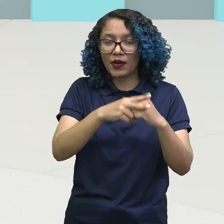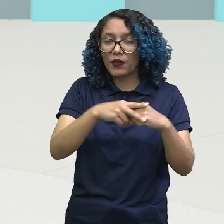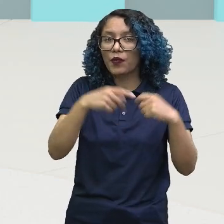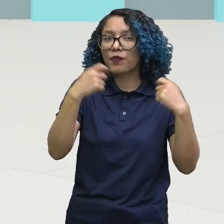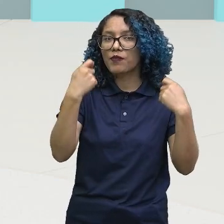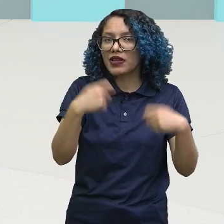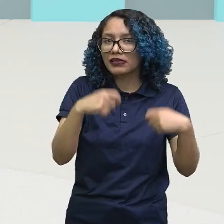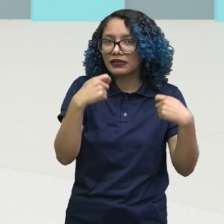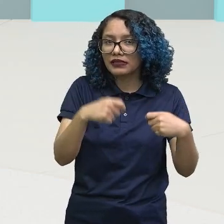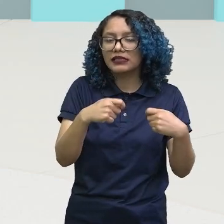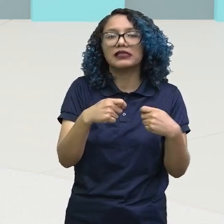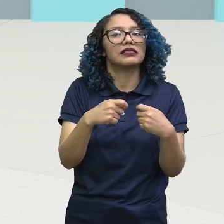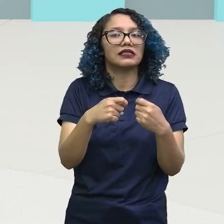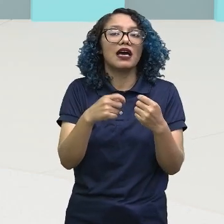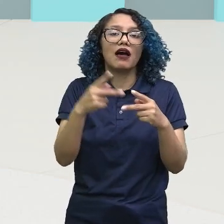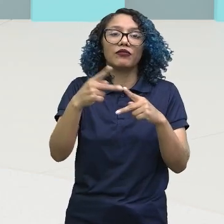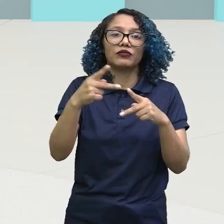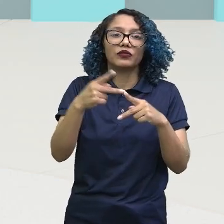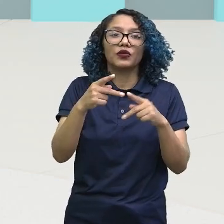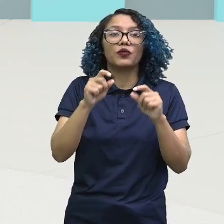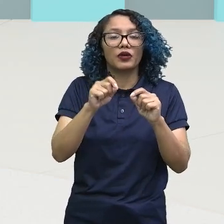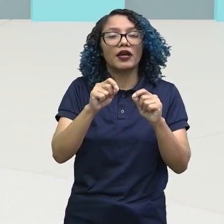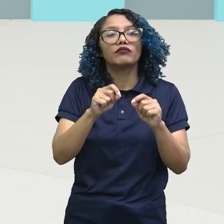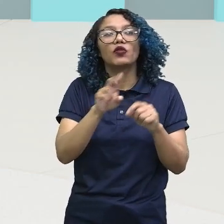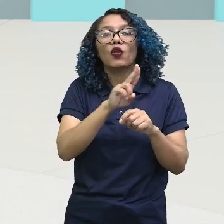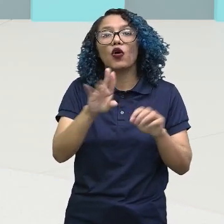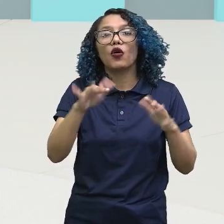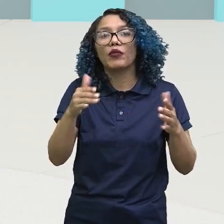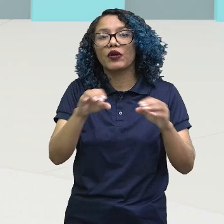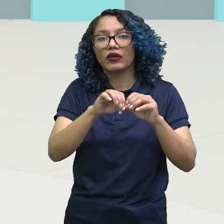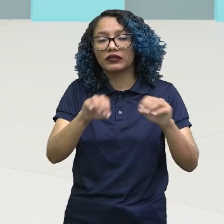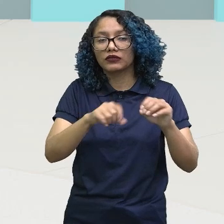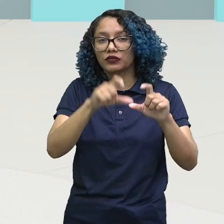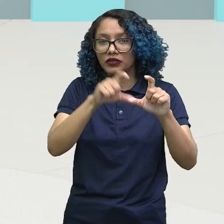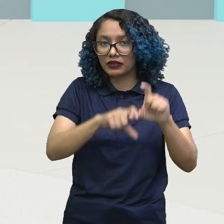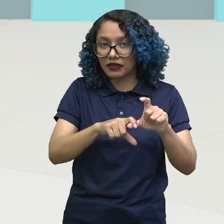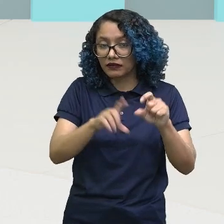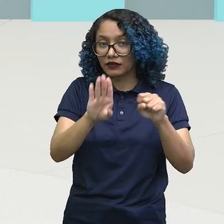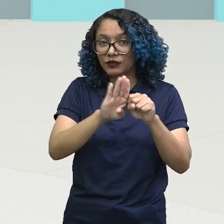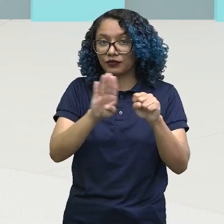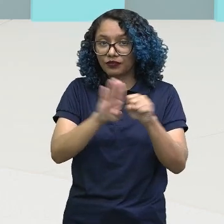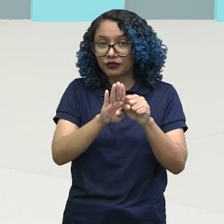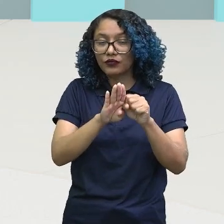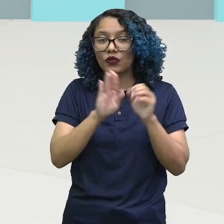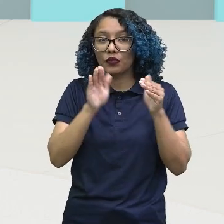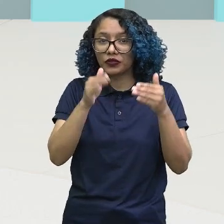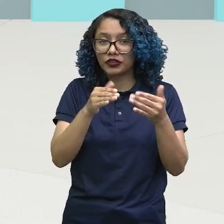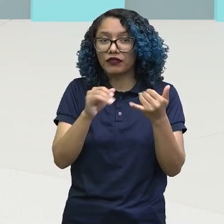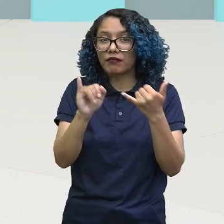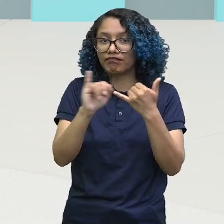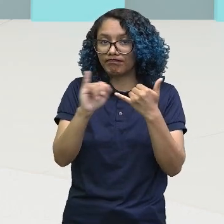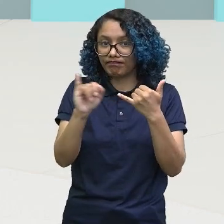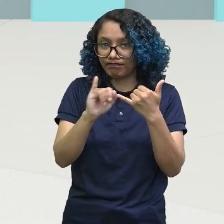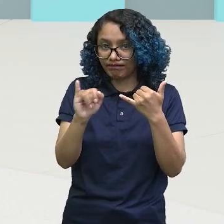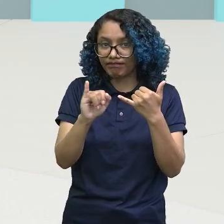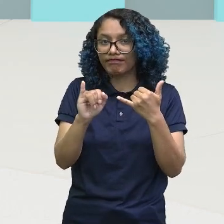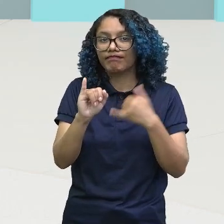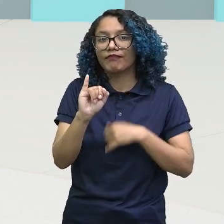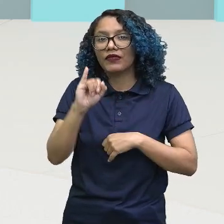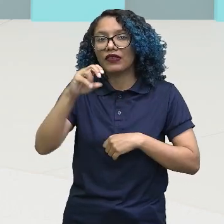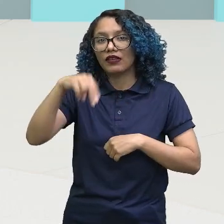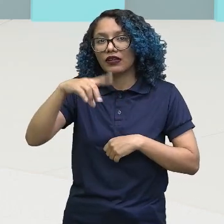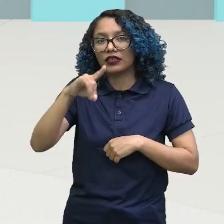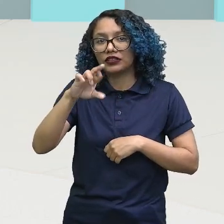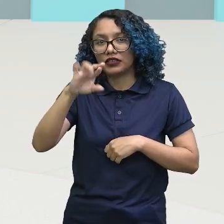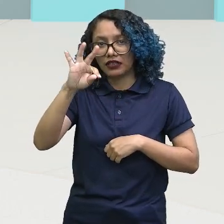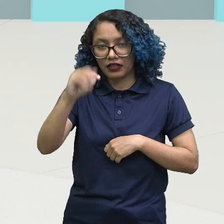preposição, ela vai ser classificada, repito, como oração subordinada, substantiva, objetiva, indireta